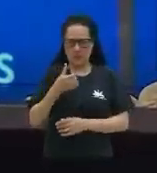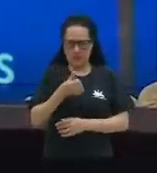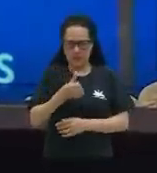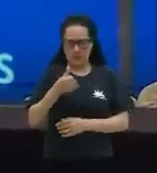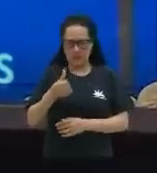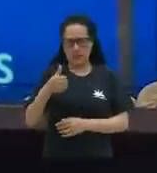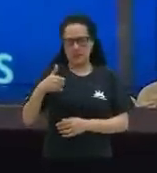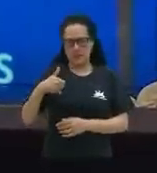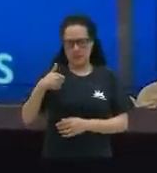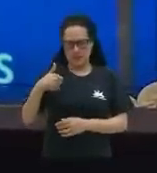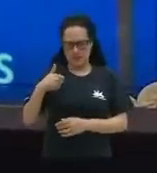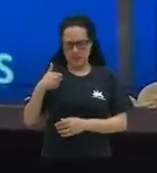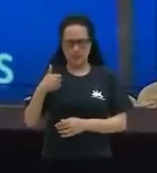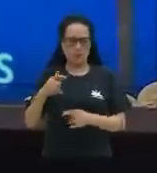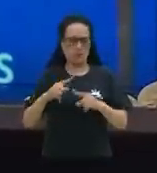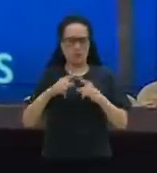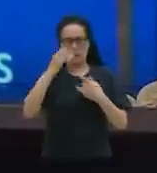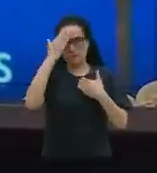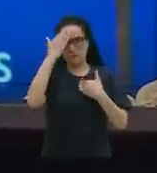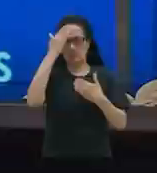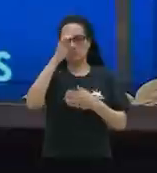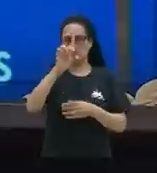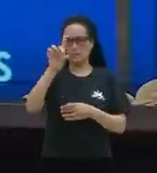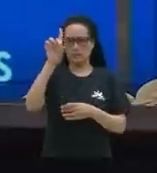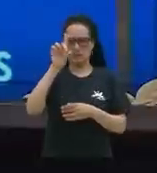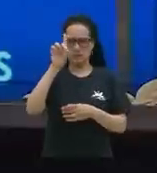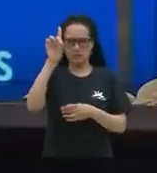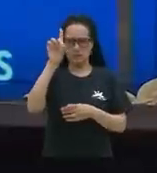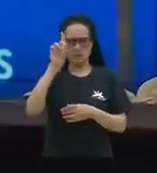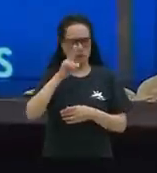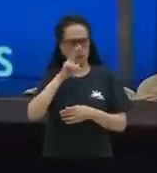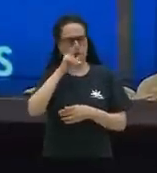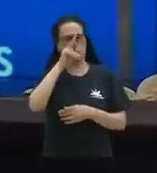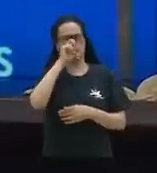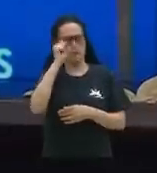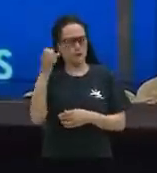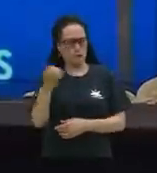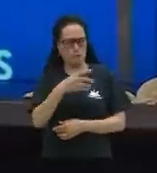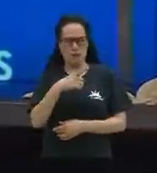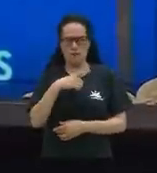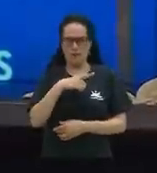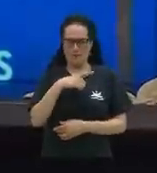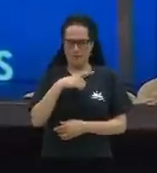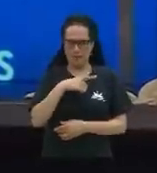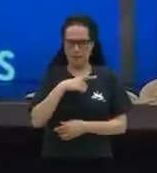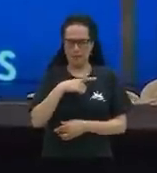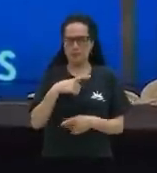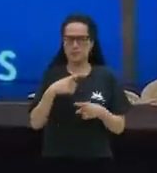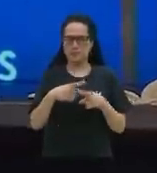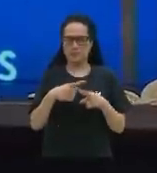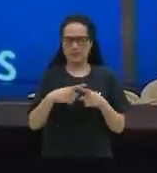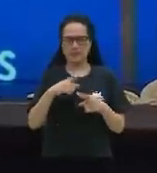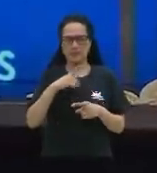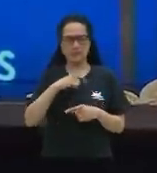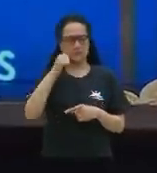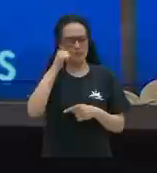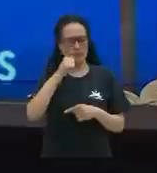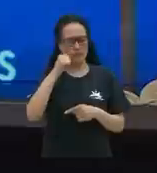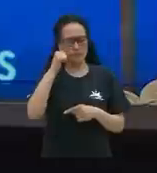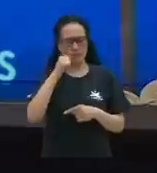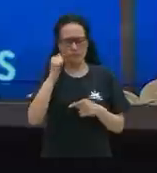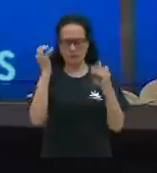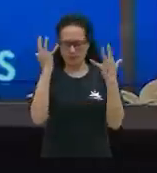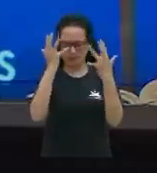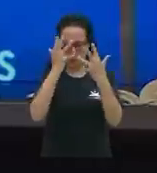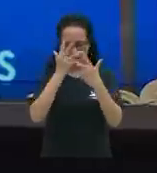idade, mas graças a Deus, com a força renovada, porque eu tenho uma mulher maravilhosa que cuida muito